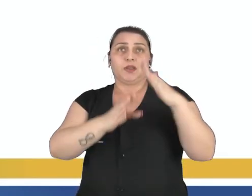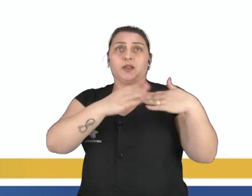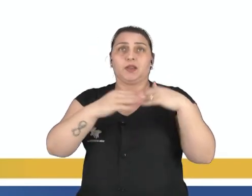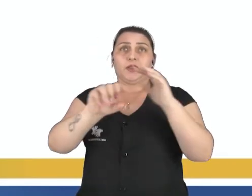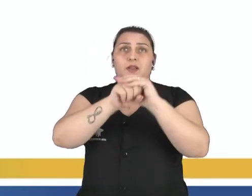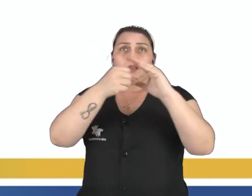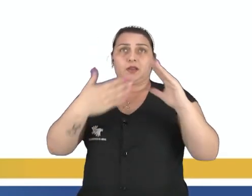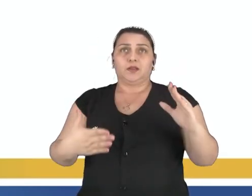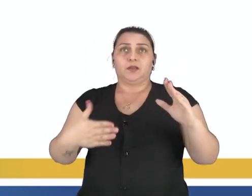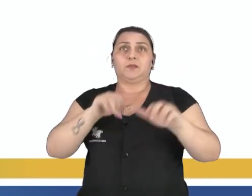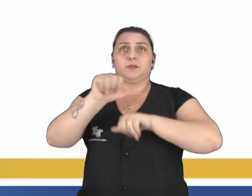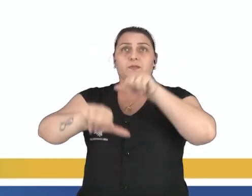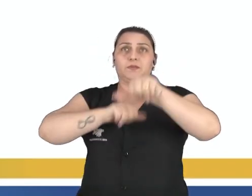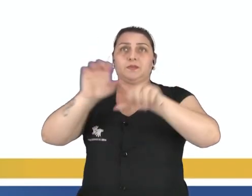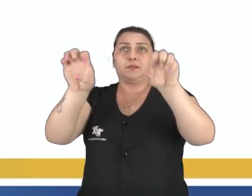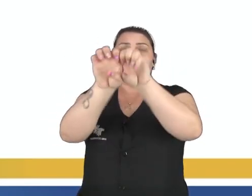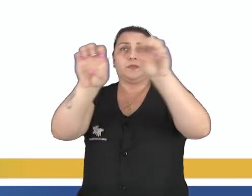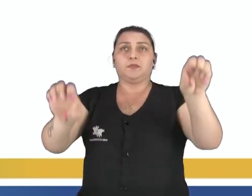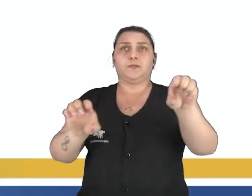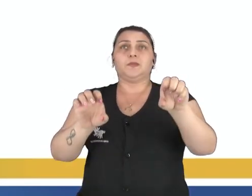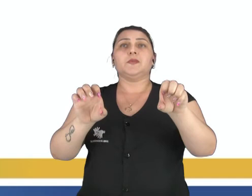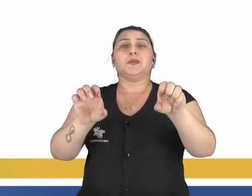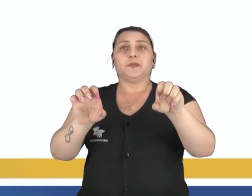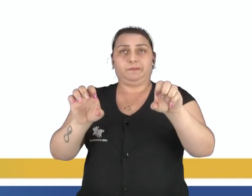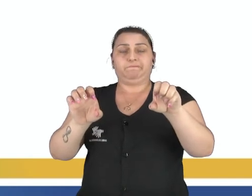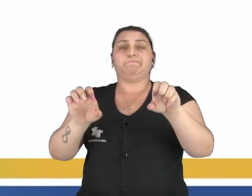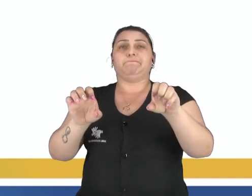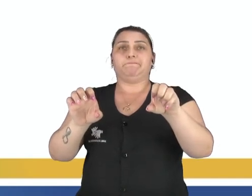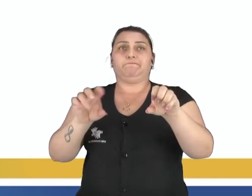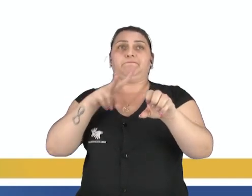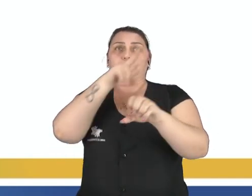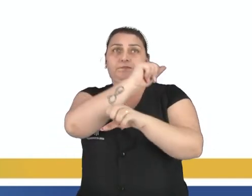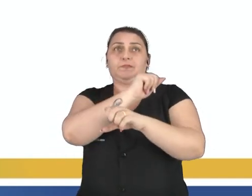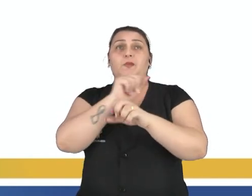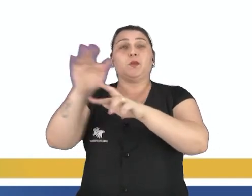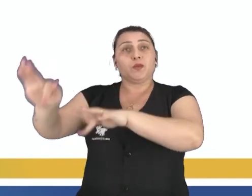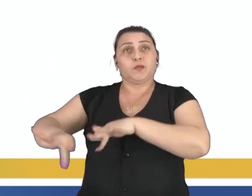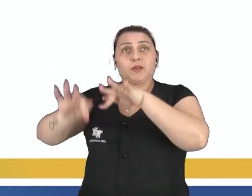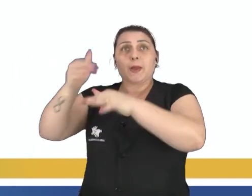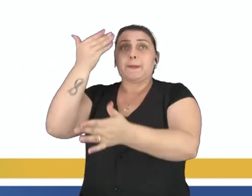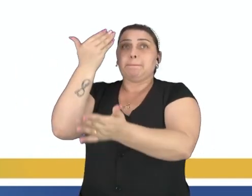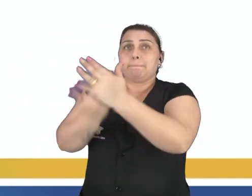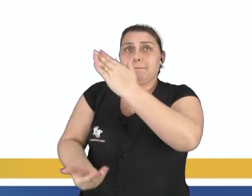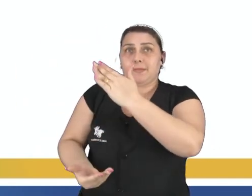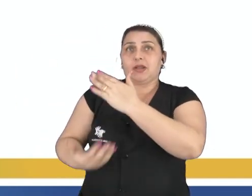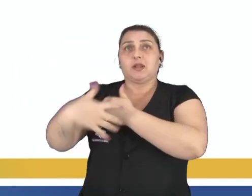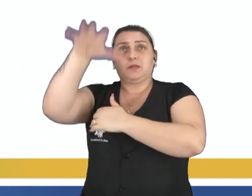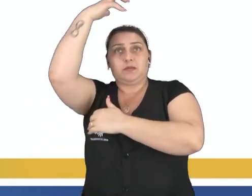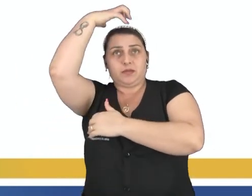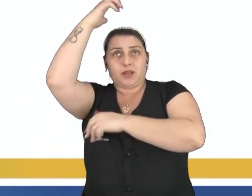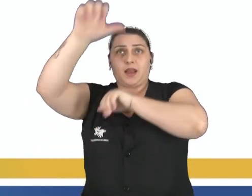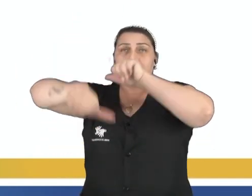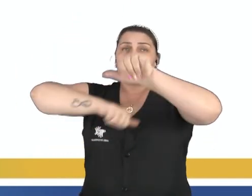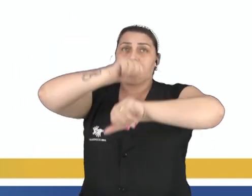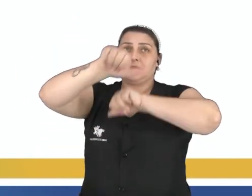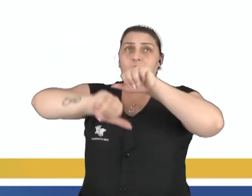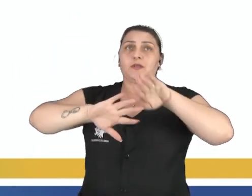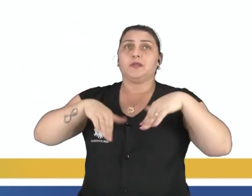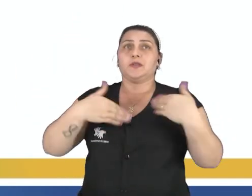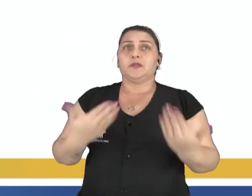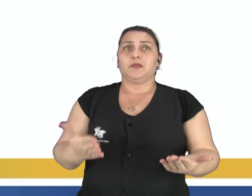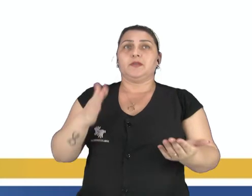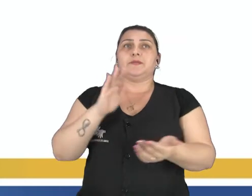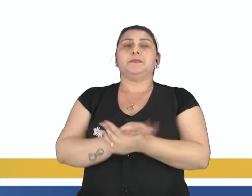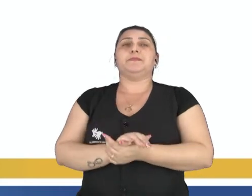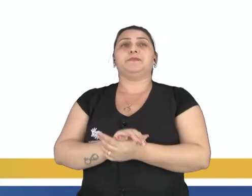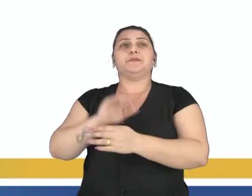trata das características de uma grande mudança na estrutura de poder. Os senhores feudais perderam poder para os reis. A mudança em